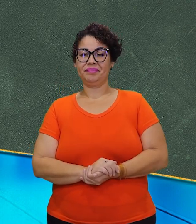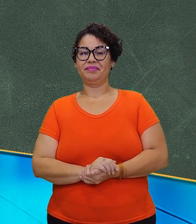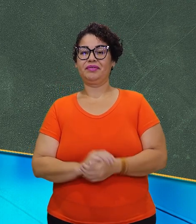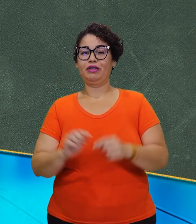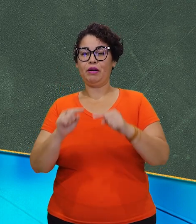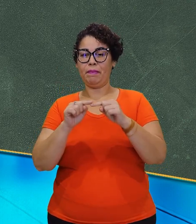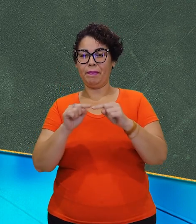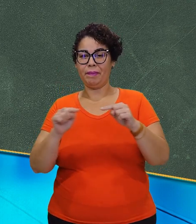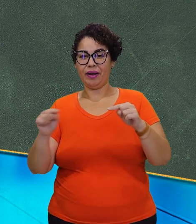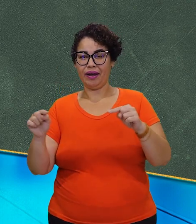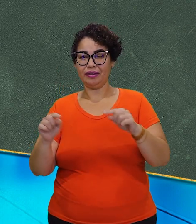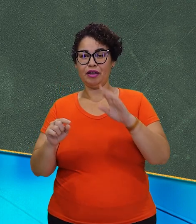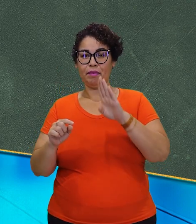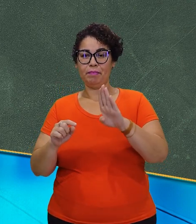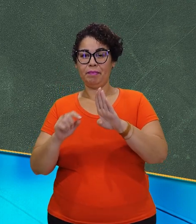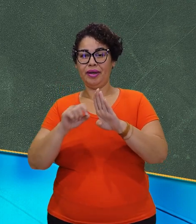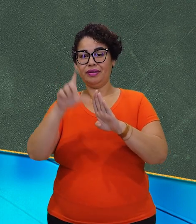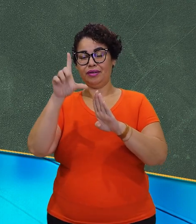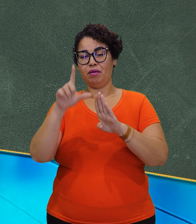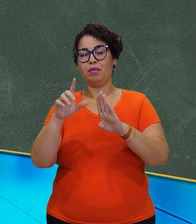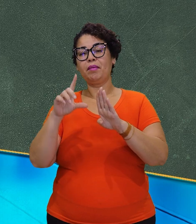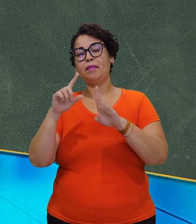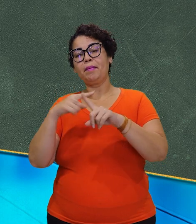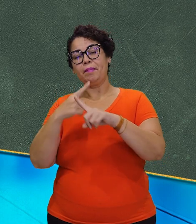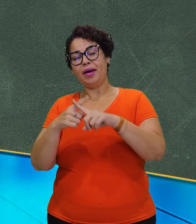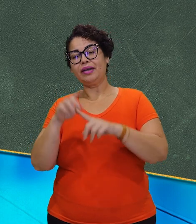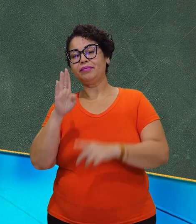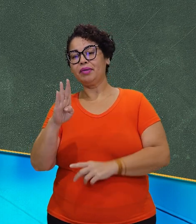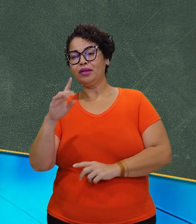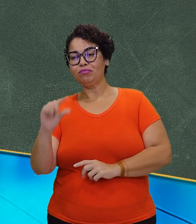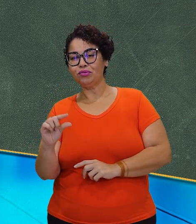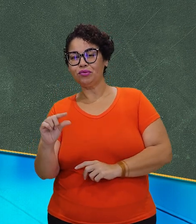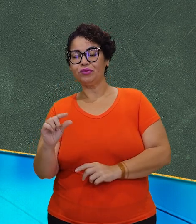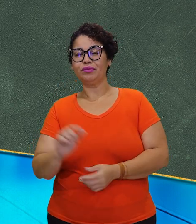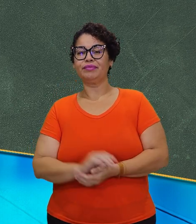Então, a base aqui, ó, é o Bzão mais o Bzinho.